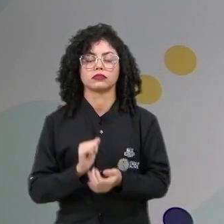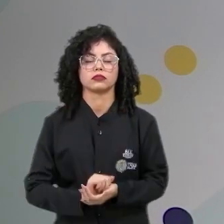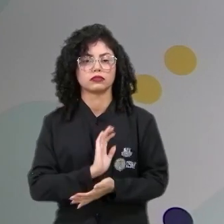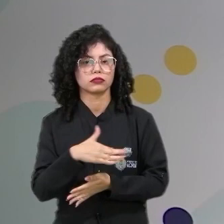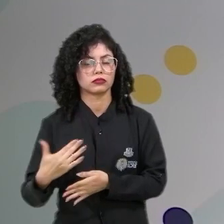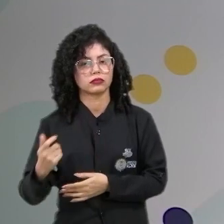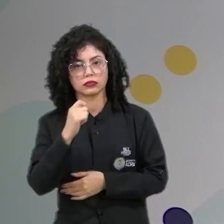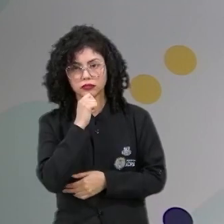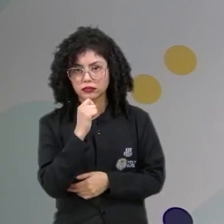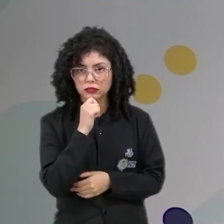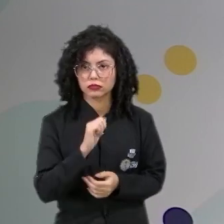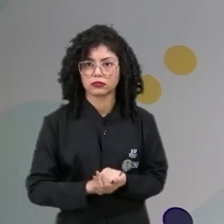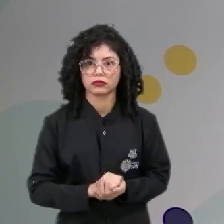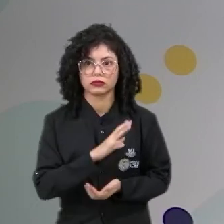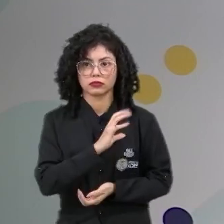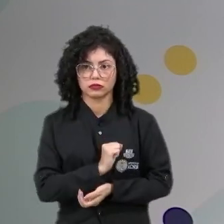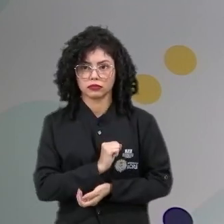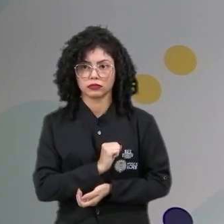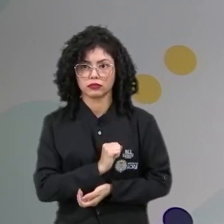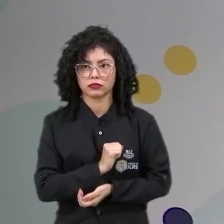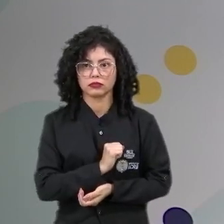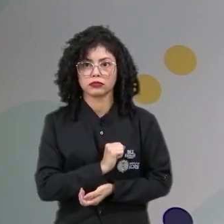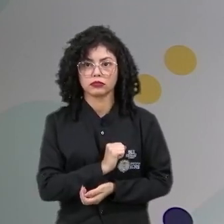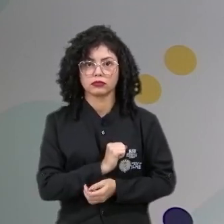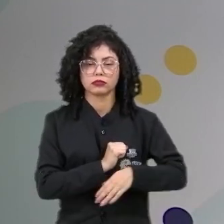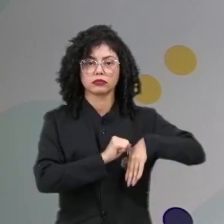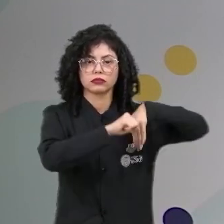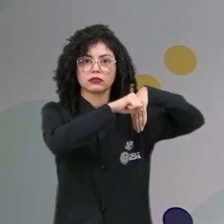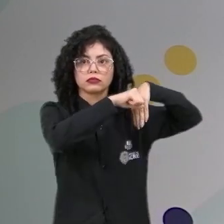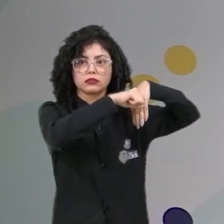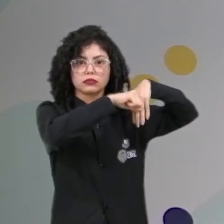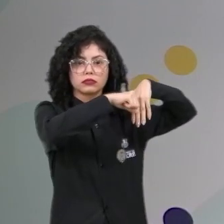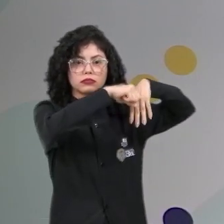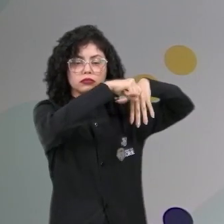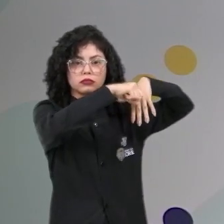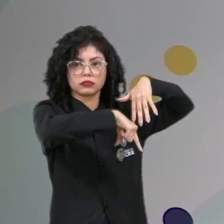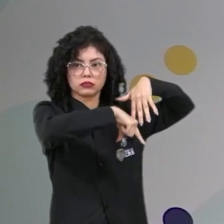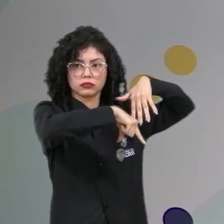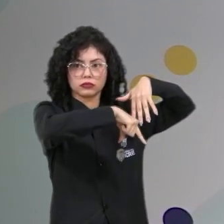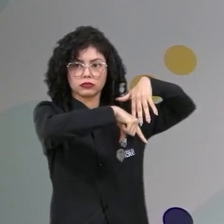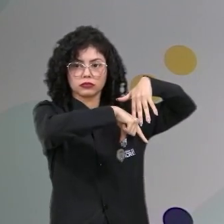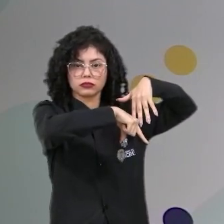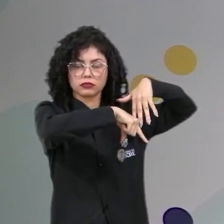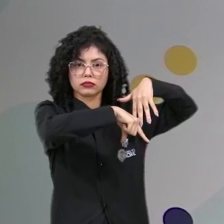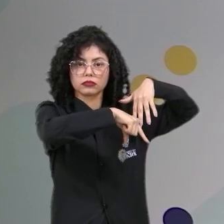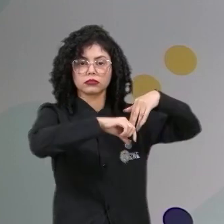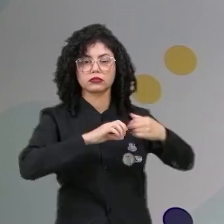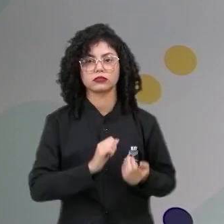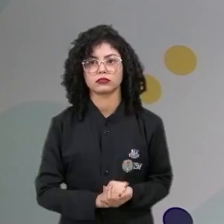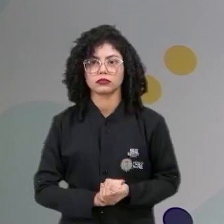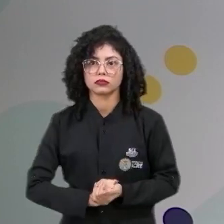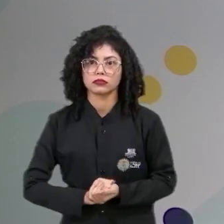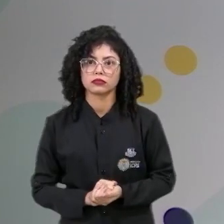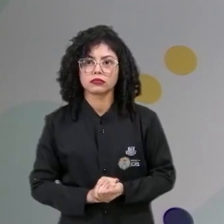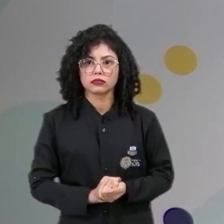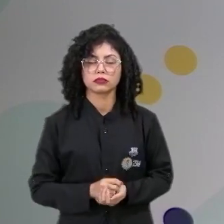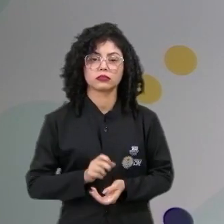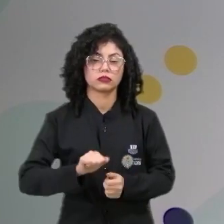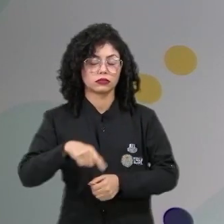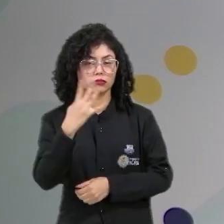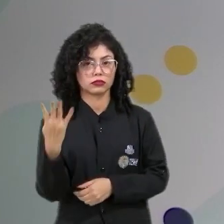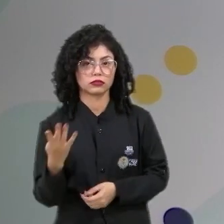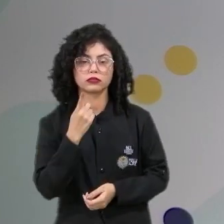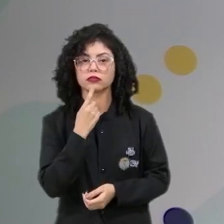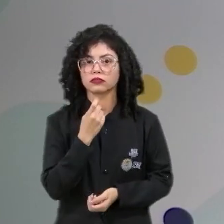quando o coração contraiu. Isso se chama sístole, 120. E aí foi mandado essa quantidade